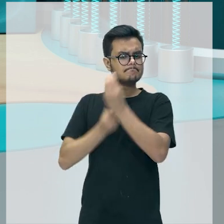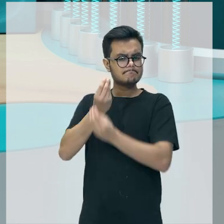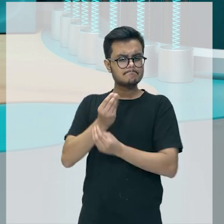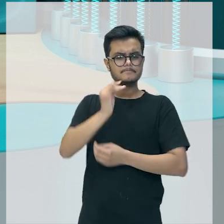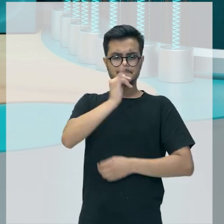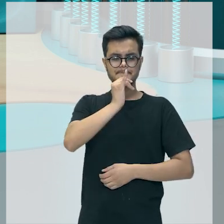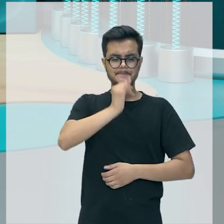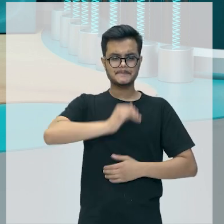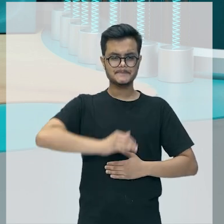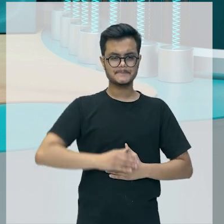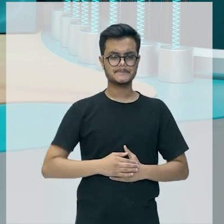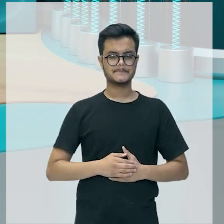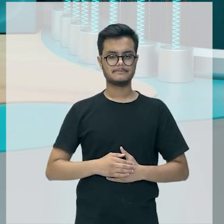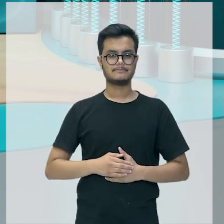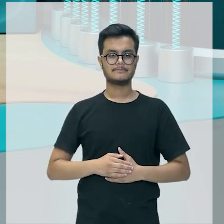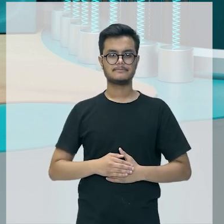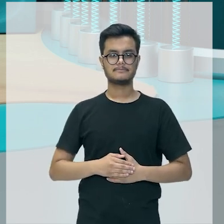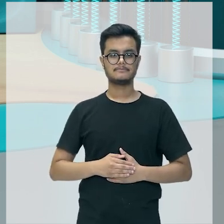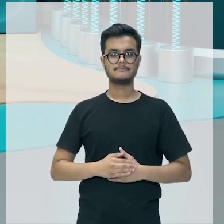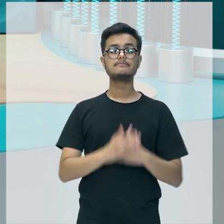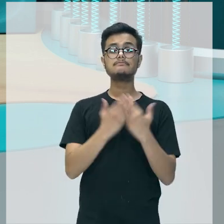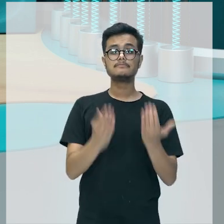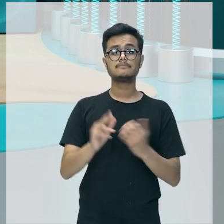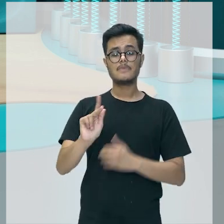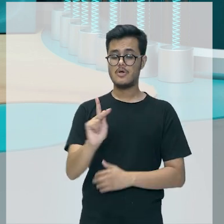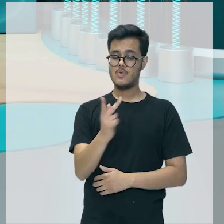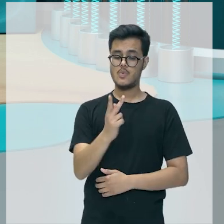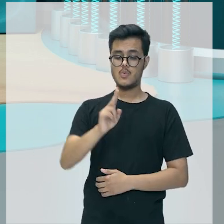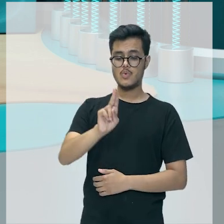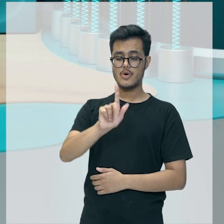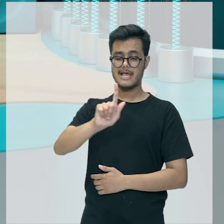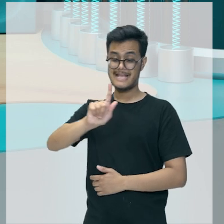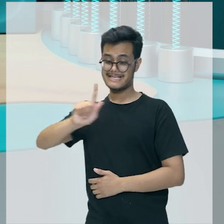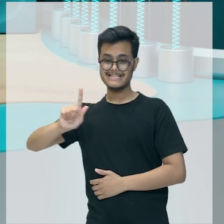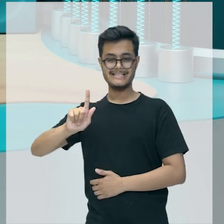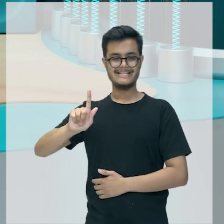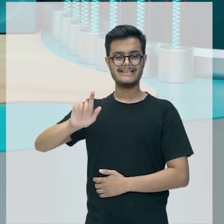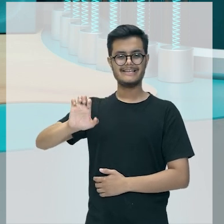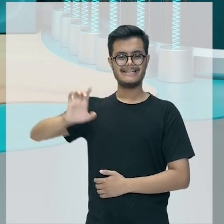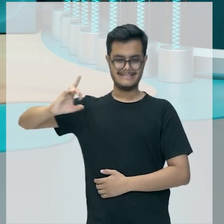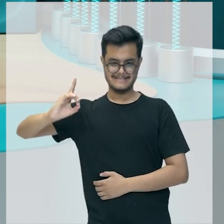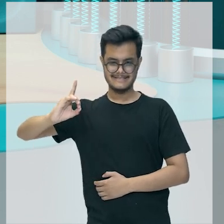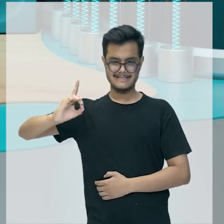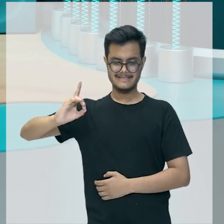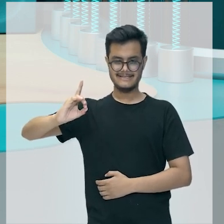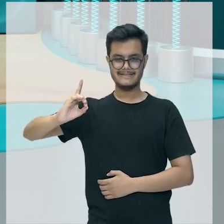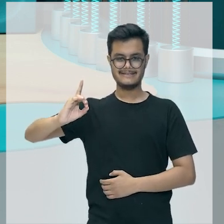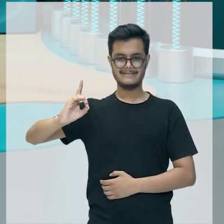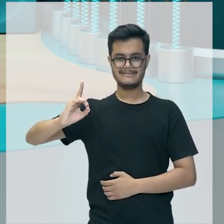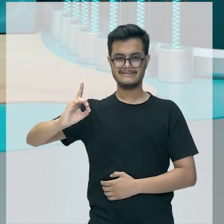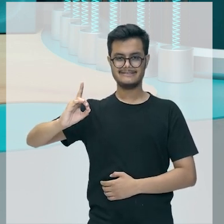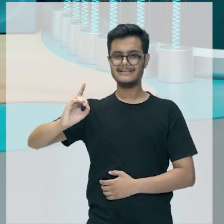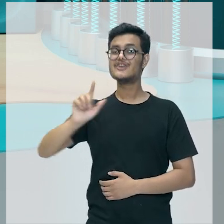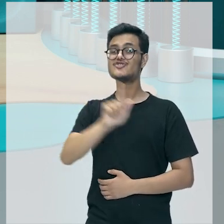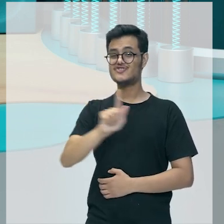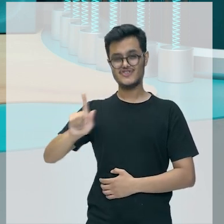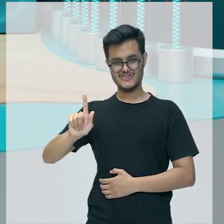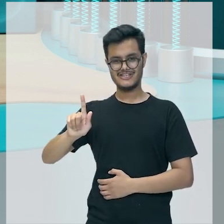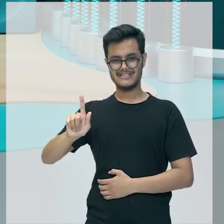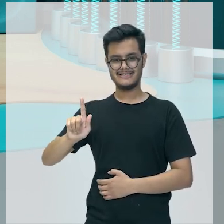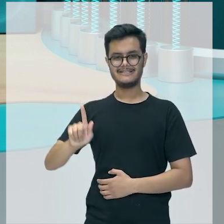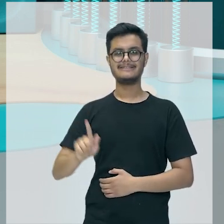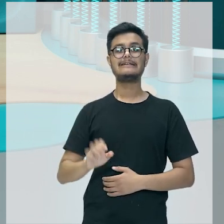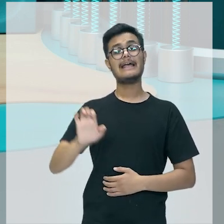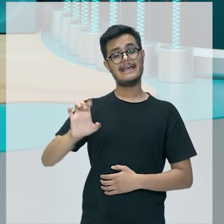que ele fica no passado. Então, hug fica hugged. Hugged. O que eu acrescentei?